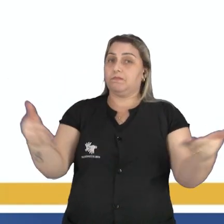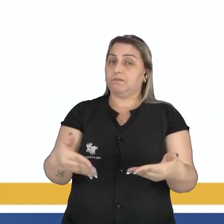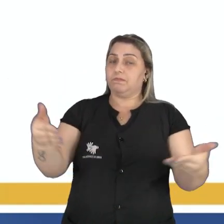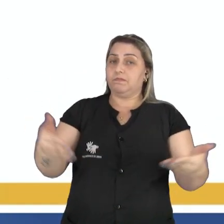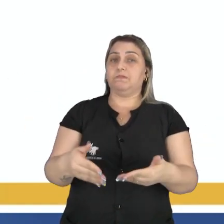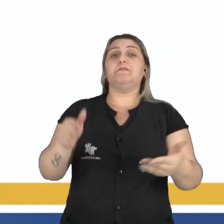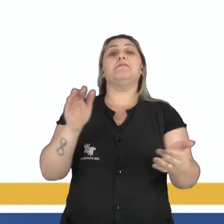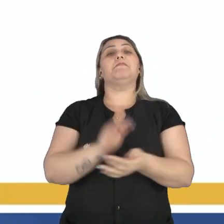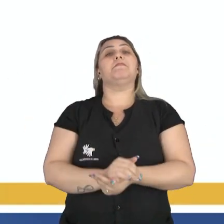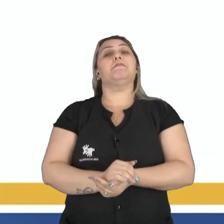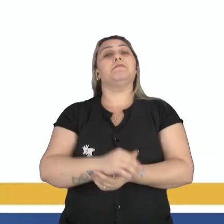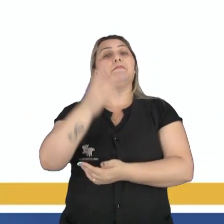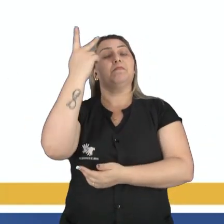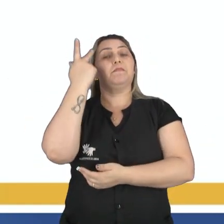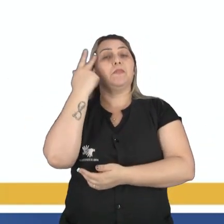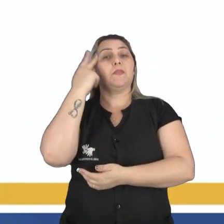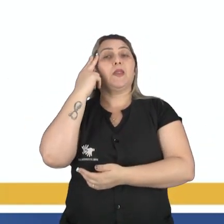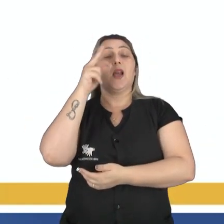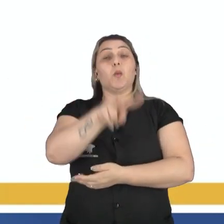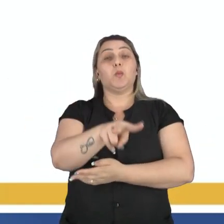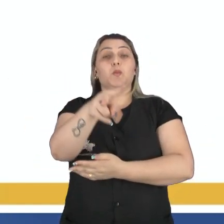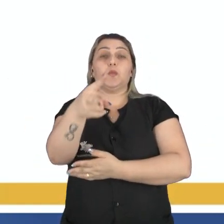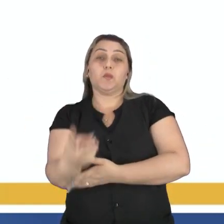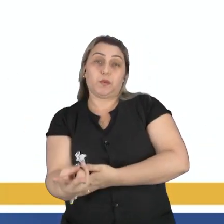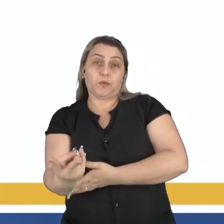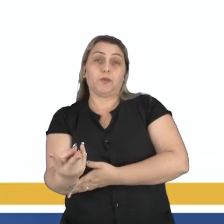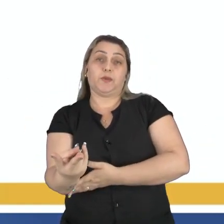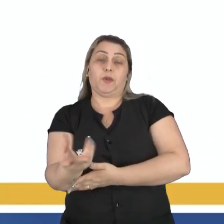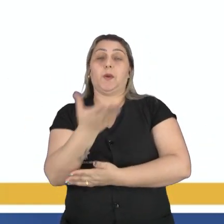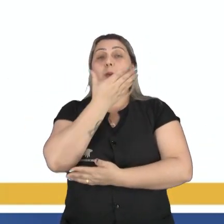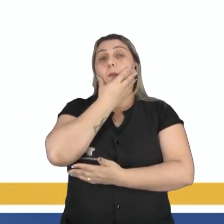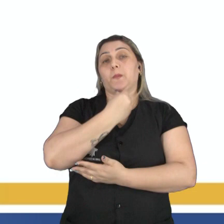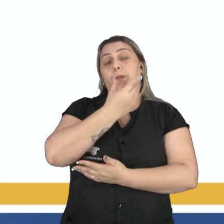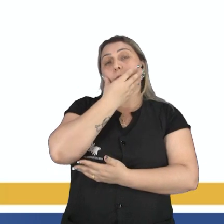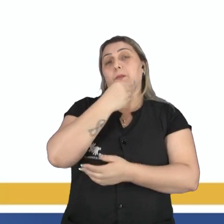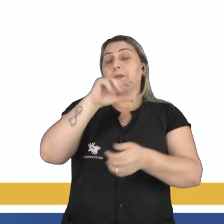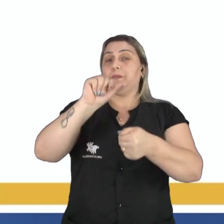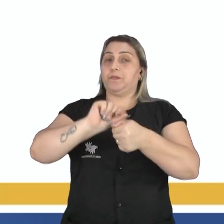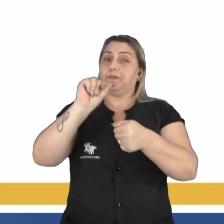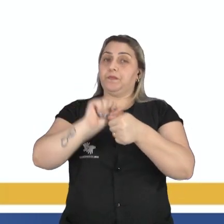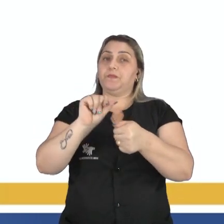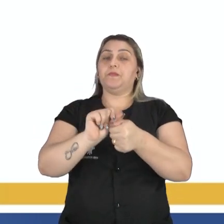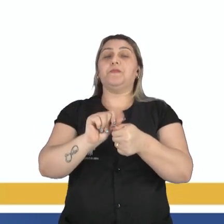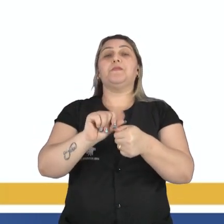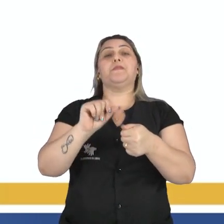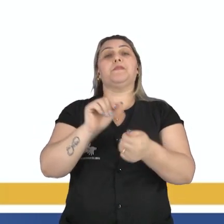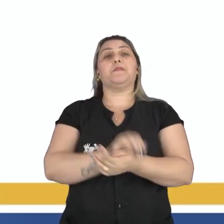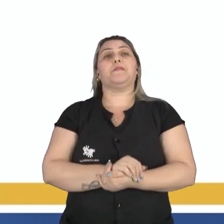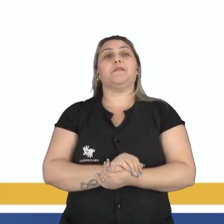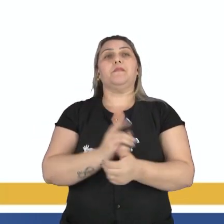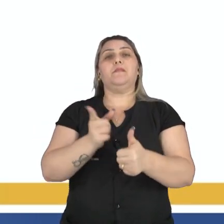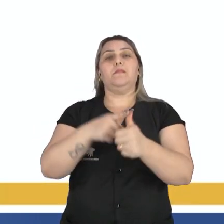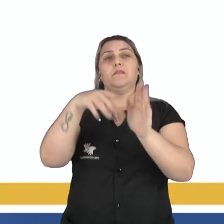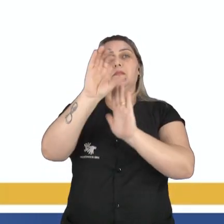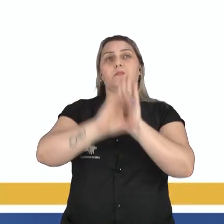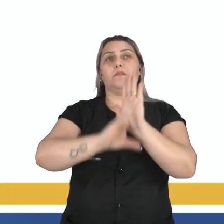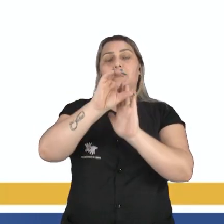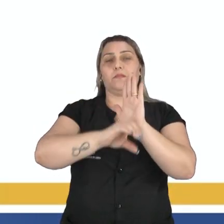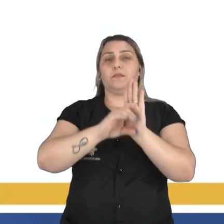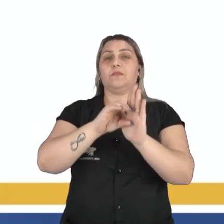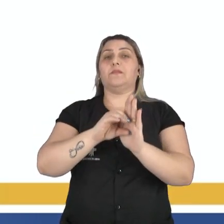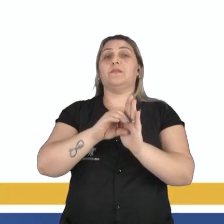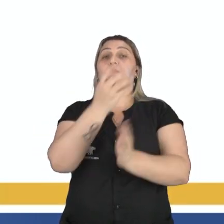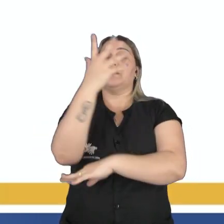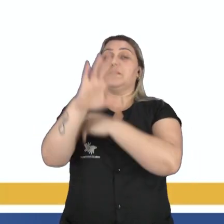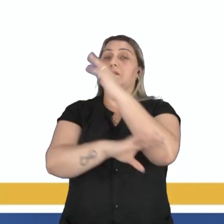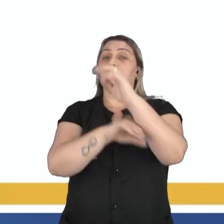pouco paisagem natural. Então, o oposto disso, paisagem humanizada, tem a ver com o ser humano. Então, vamos ver o conceito.